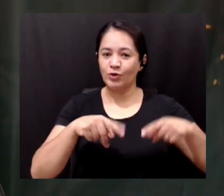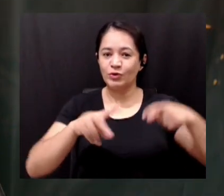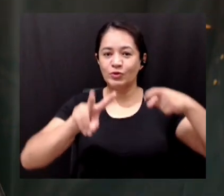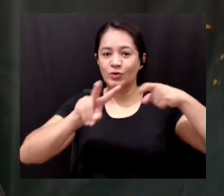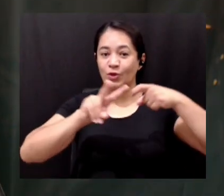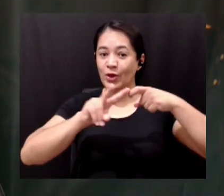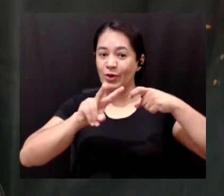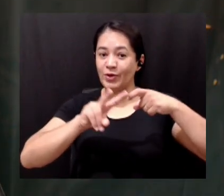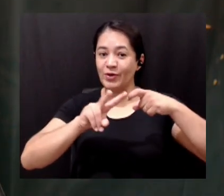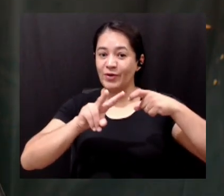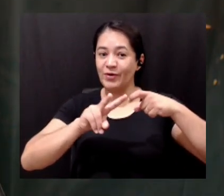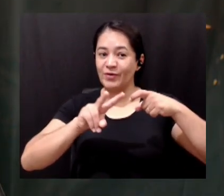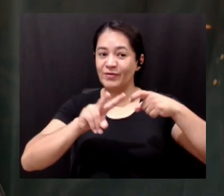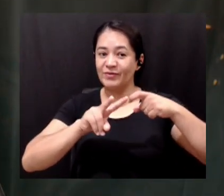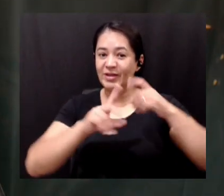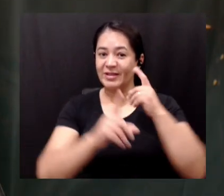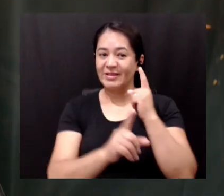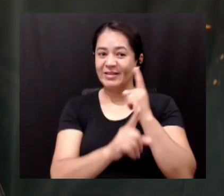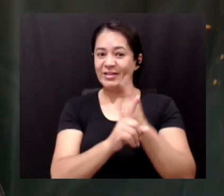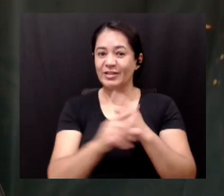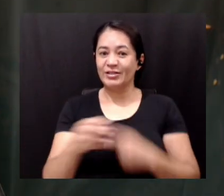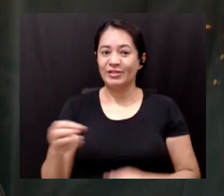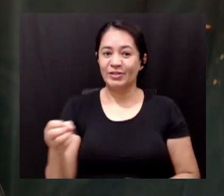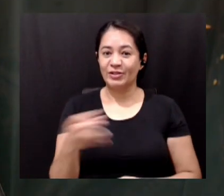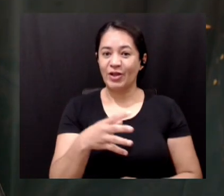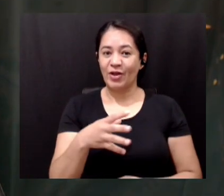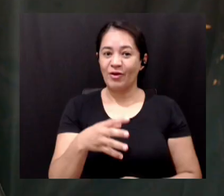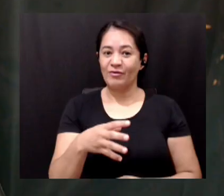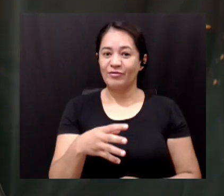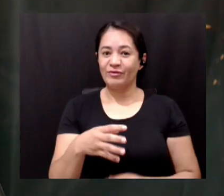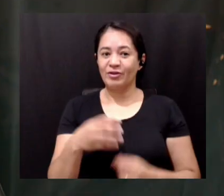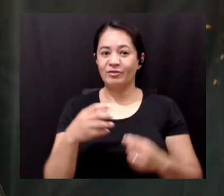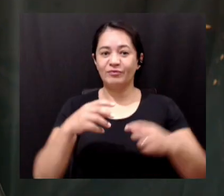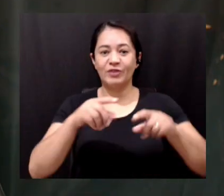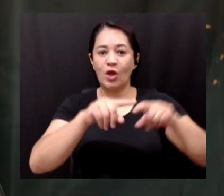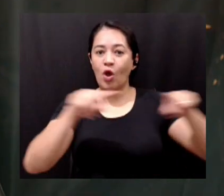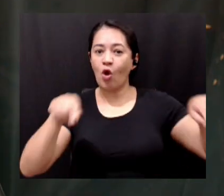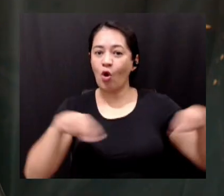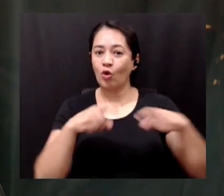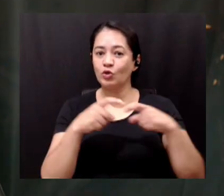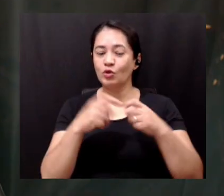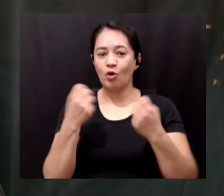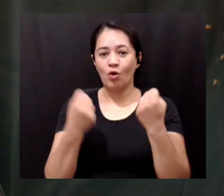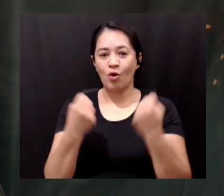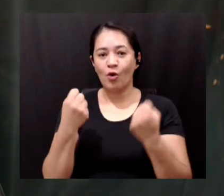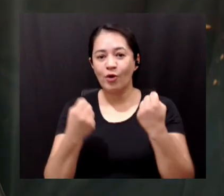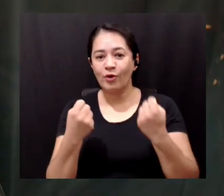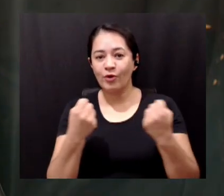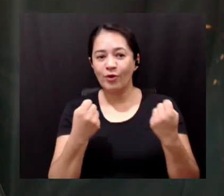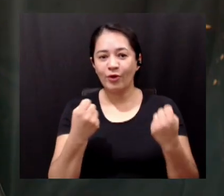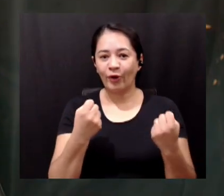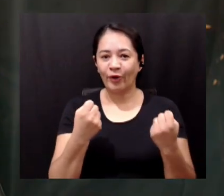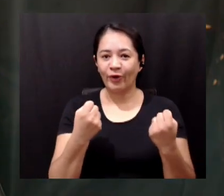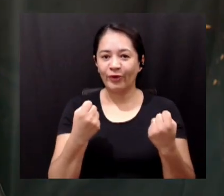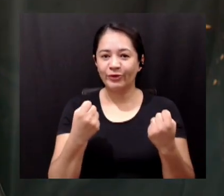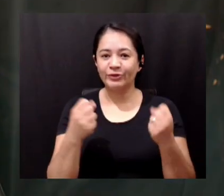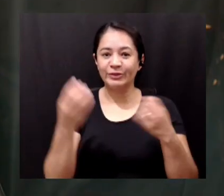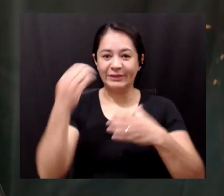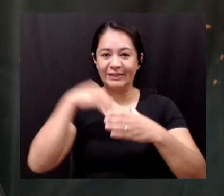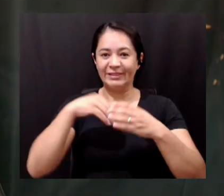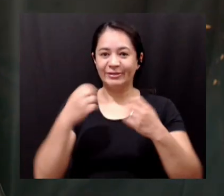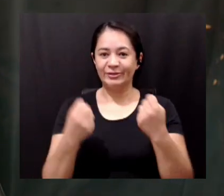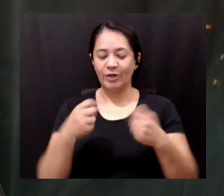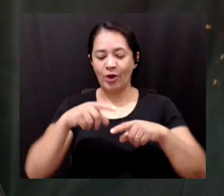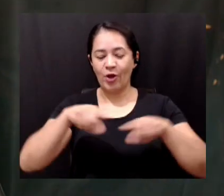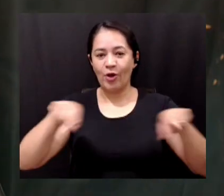novo endereço. É isso mesmo, consultório veterinário com novo endereço a partir dessa semana. E o André Aranha foi lá conversar